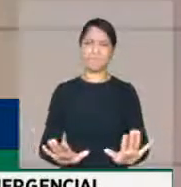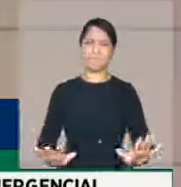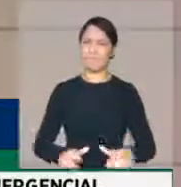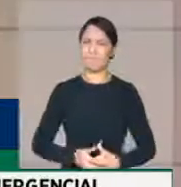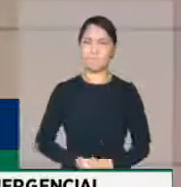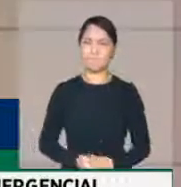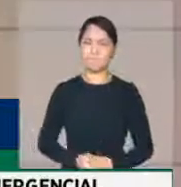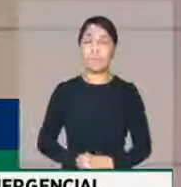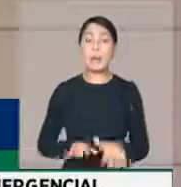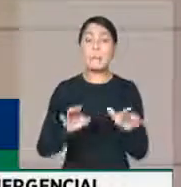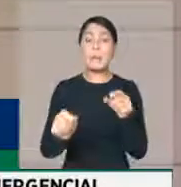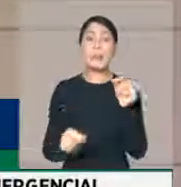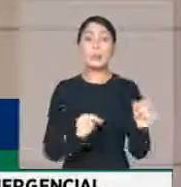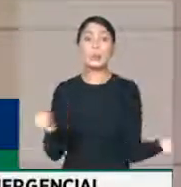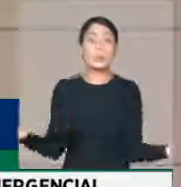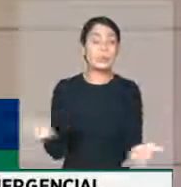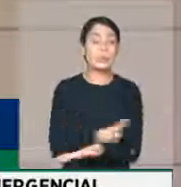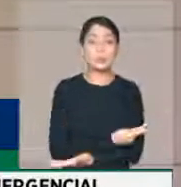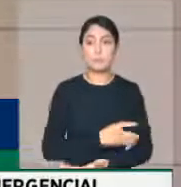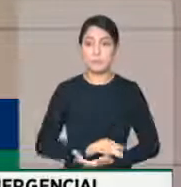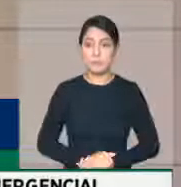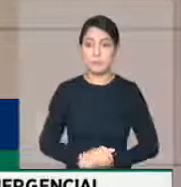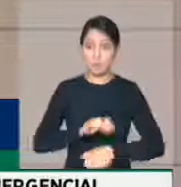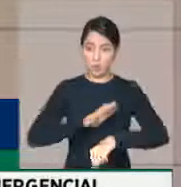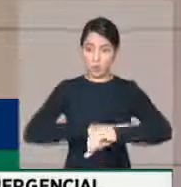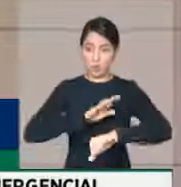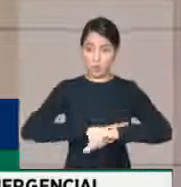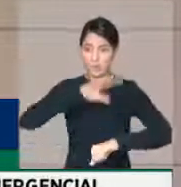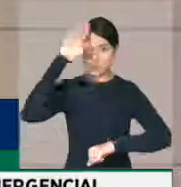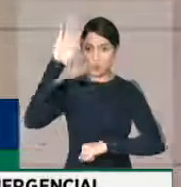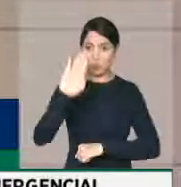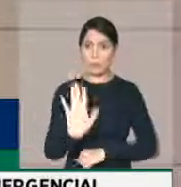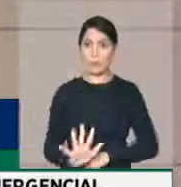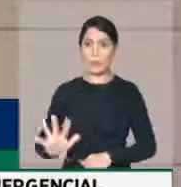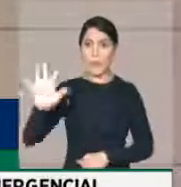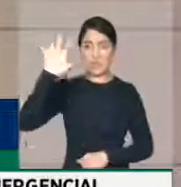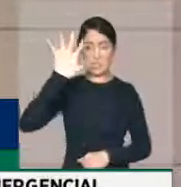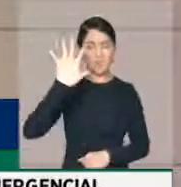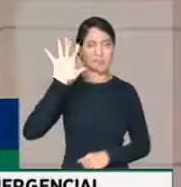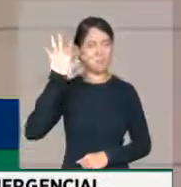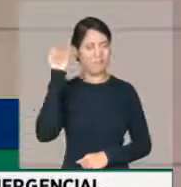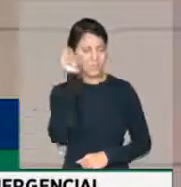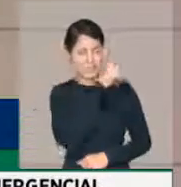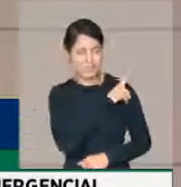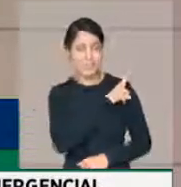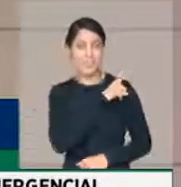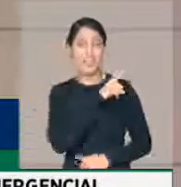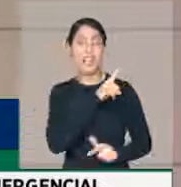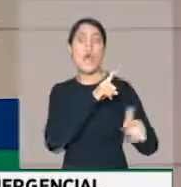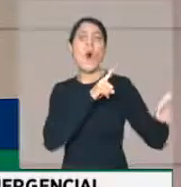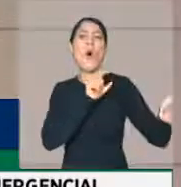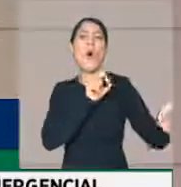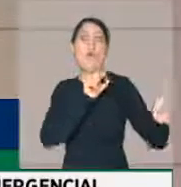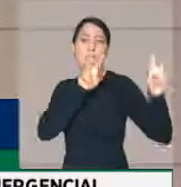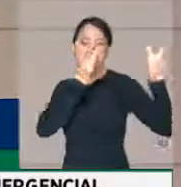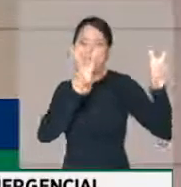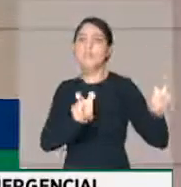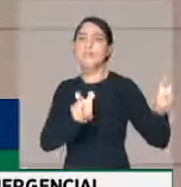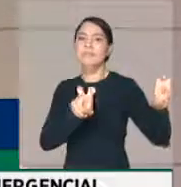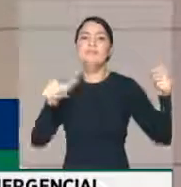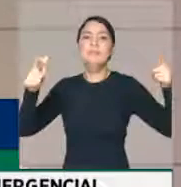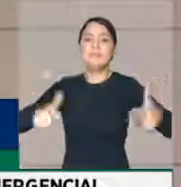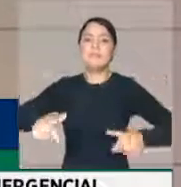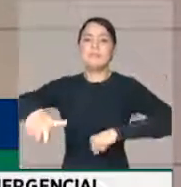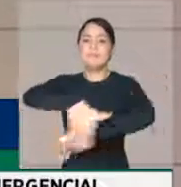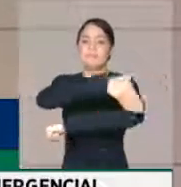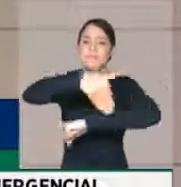Não bastasse tudo isso, presidente, para tornar a situação do Brasil extremamente delicada, outro tema também toma as ruas do